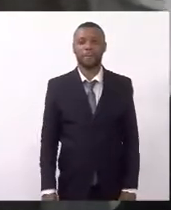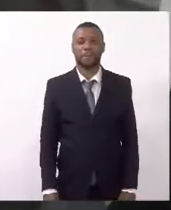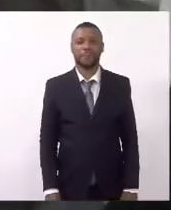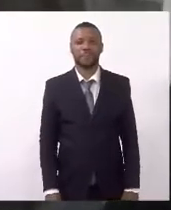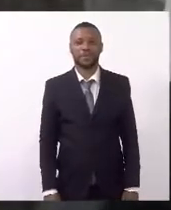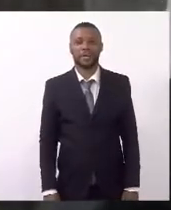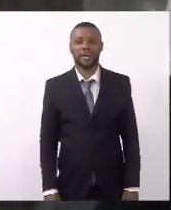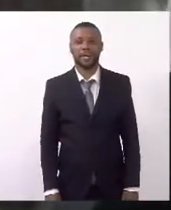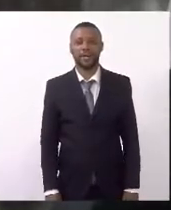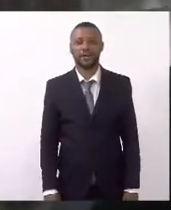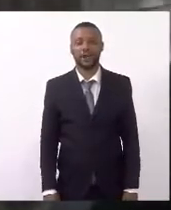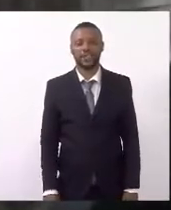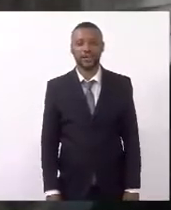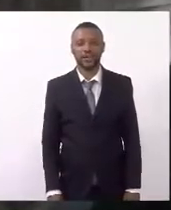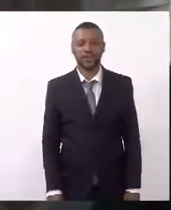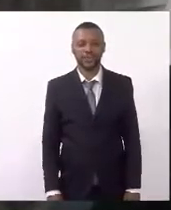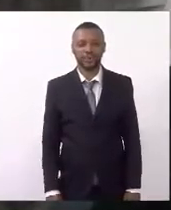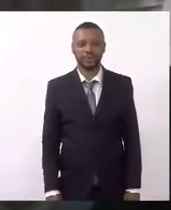E aí